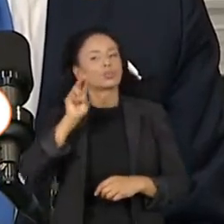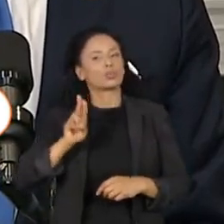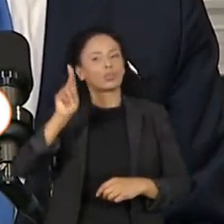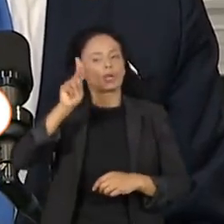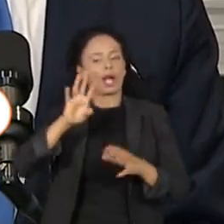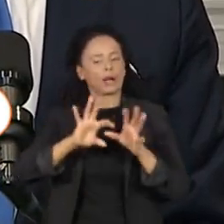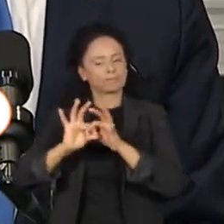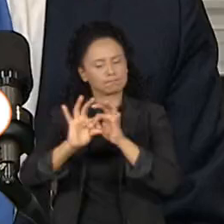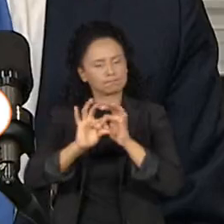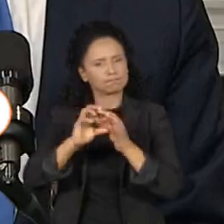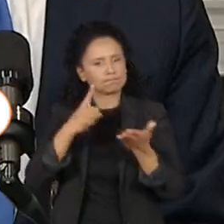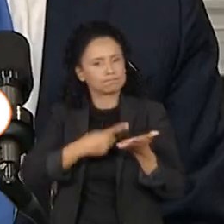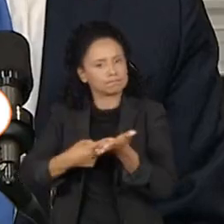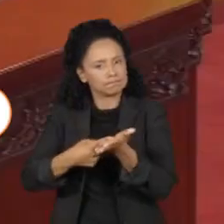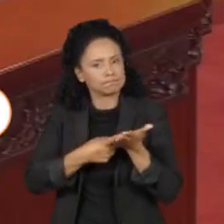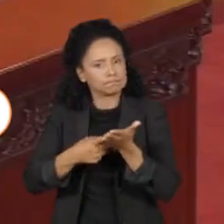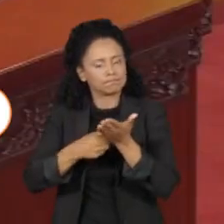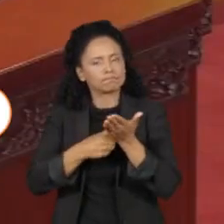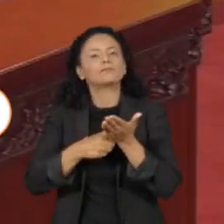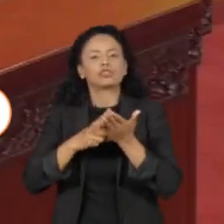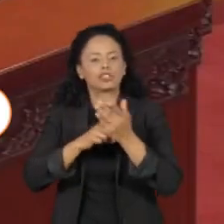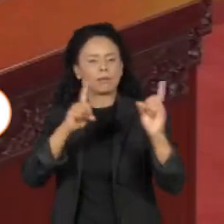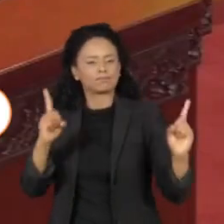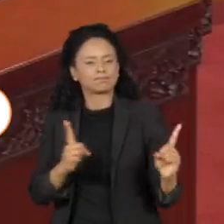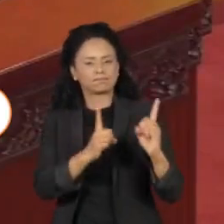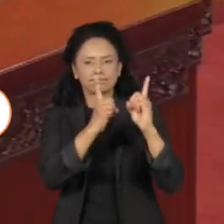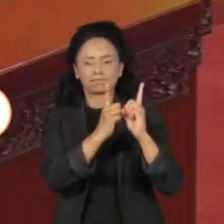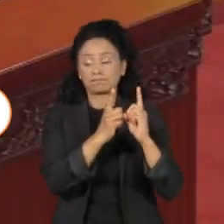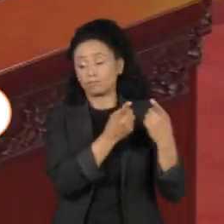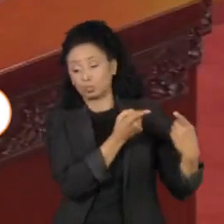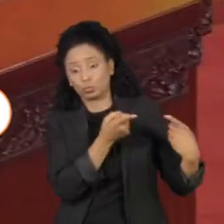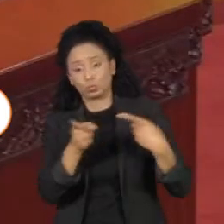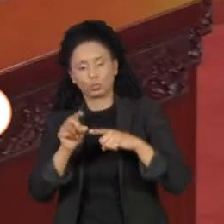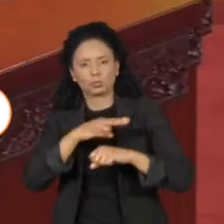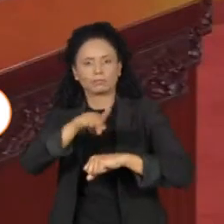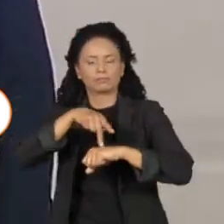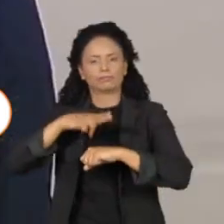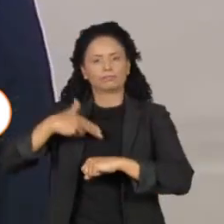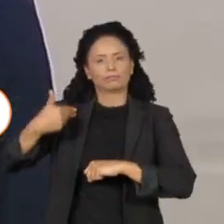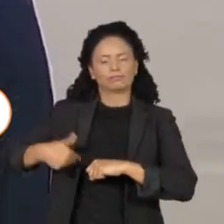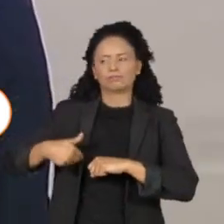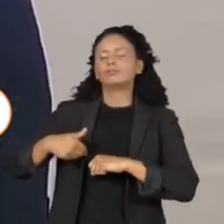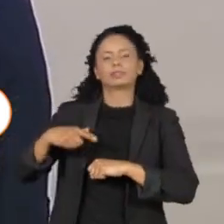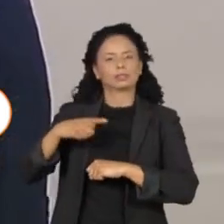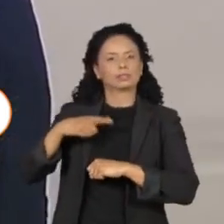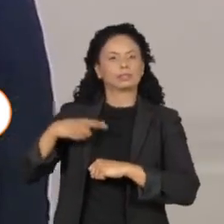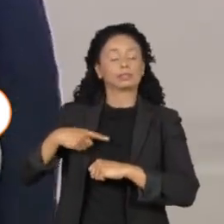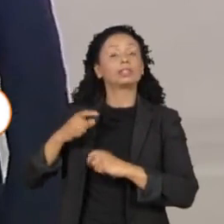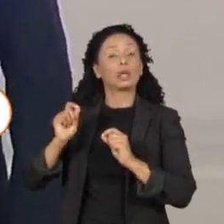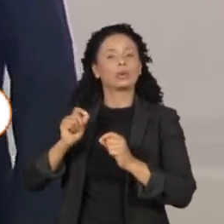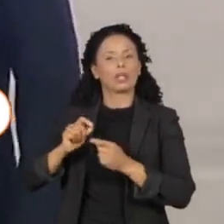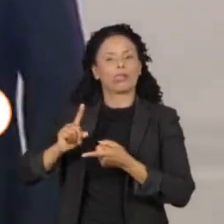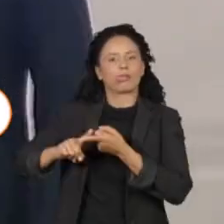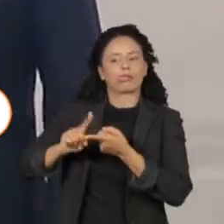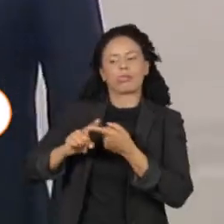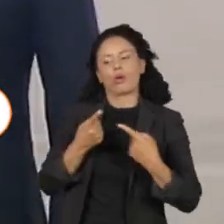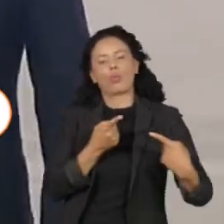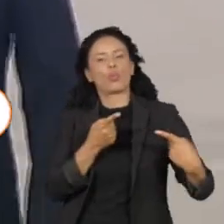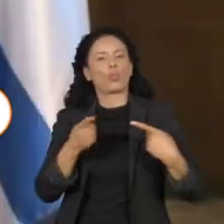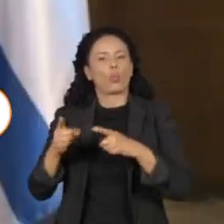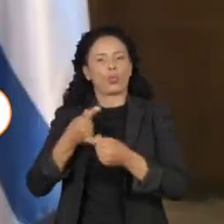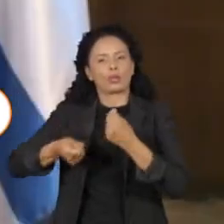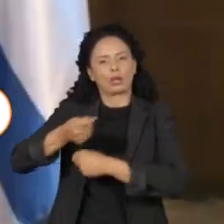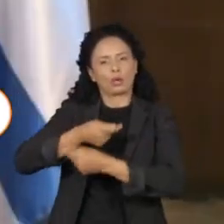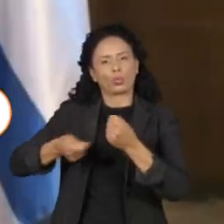mantém e se posicionaram para fazer frente à China que consideram o principal rival econômico e geopolítico da